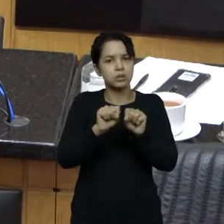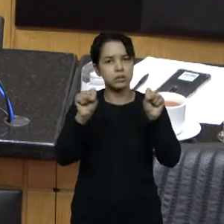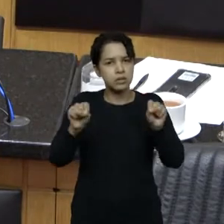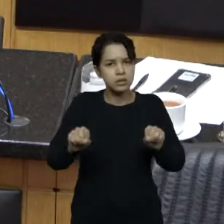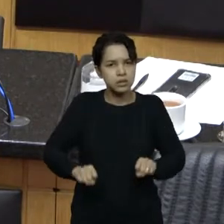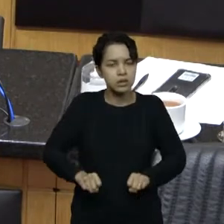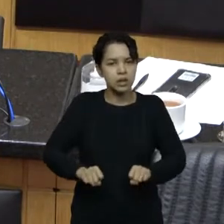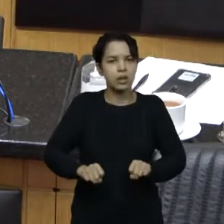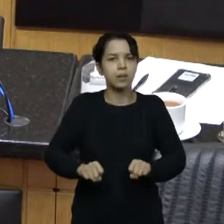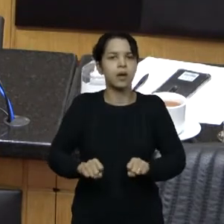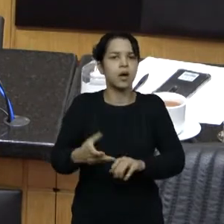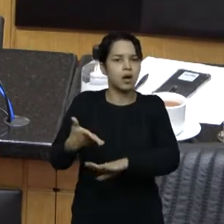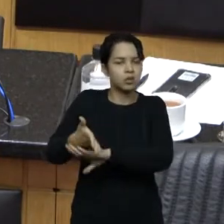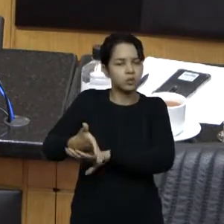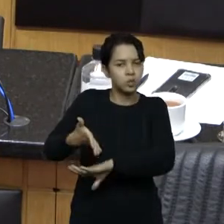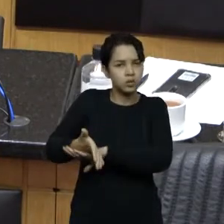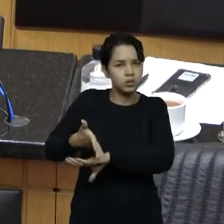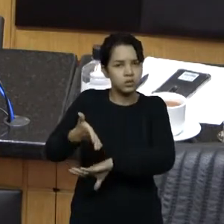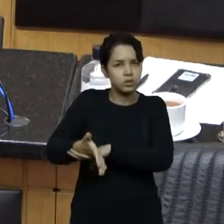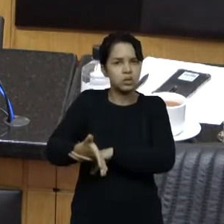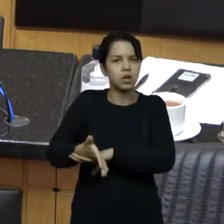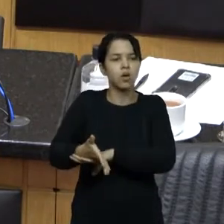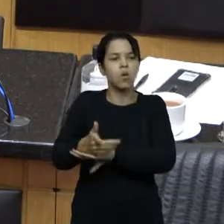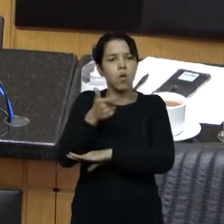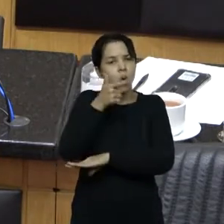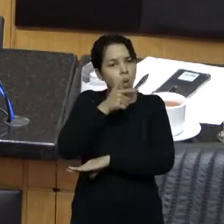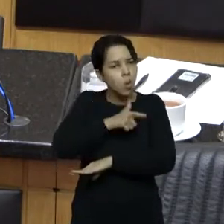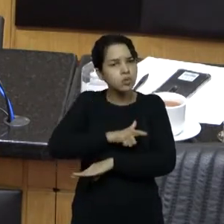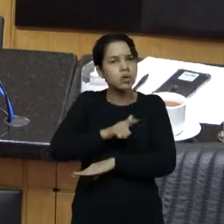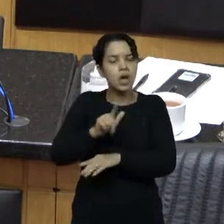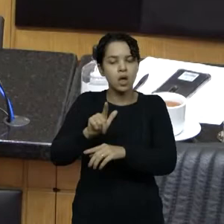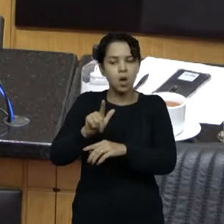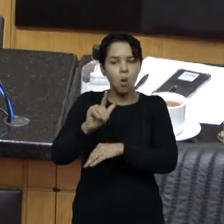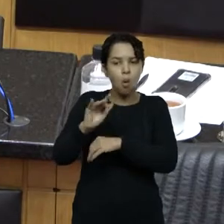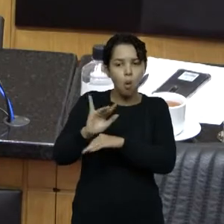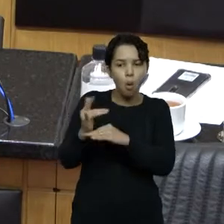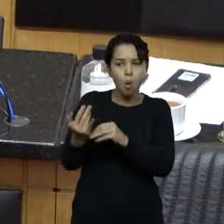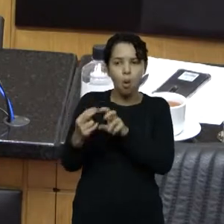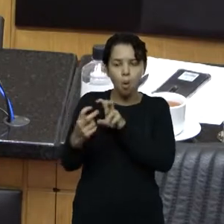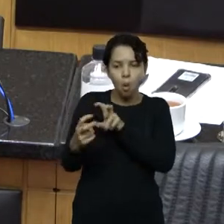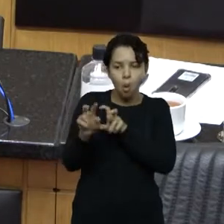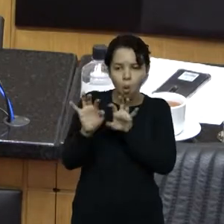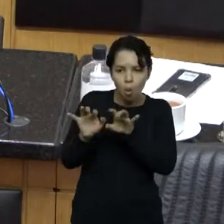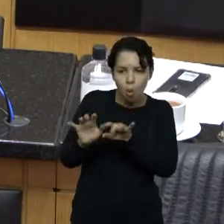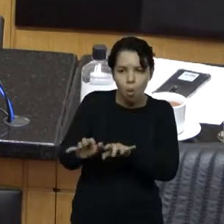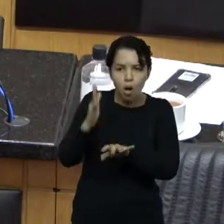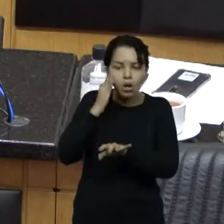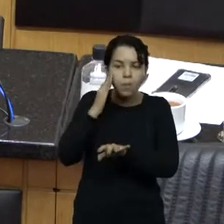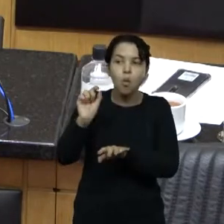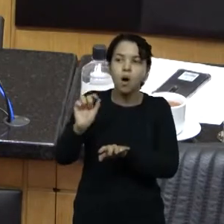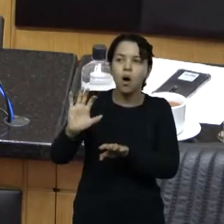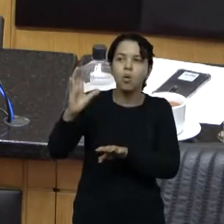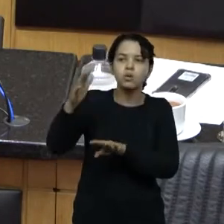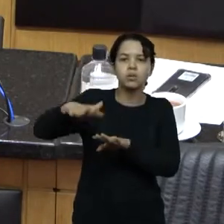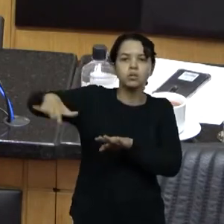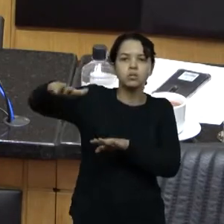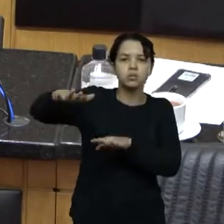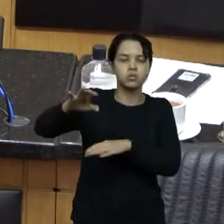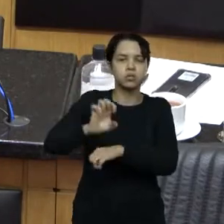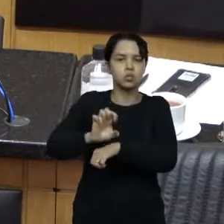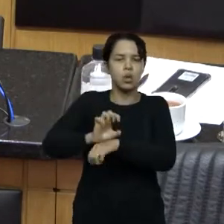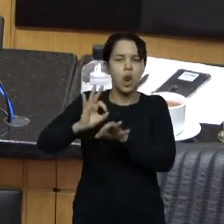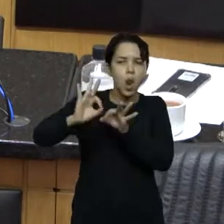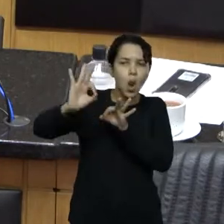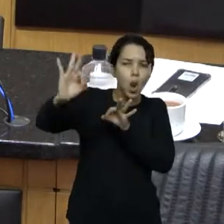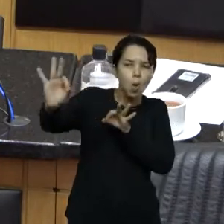capilaridade de atuação que ela consegue saber online O que está acontecendo no extremo do Estado como também aqui no centro